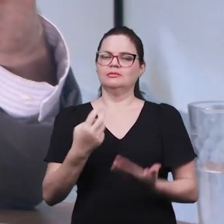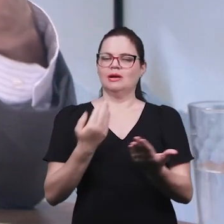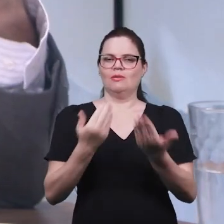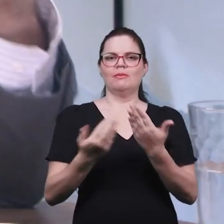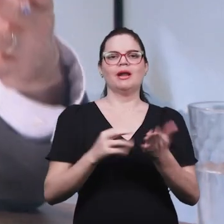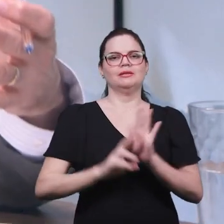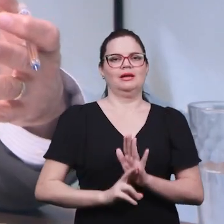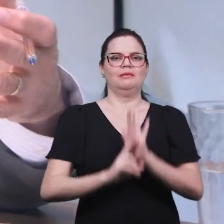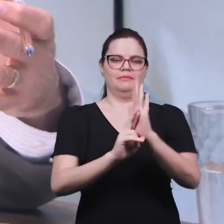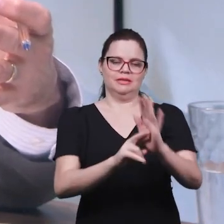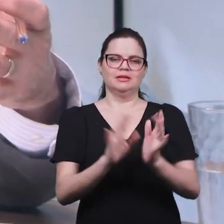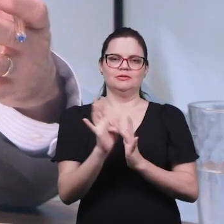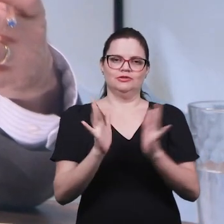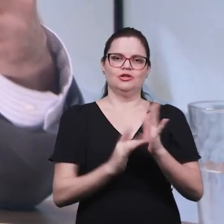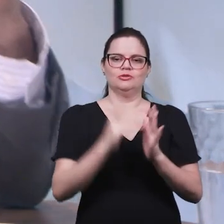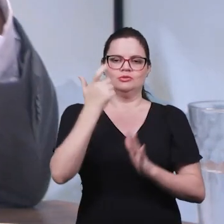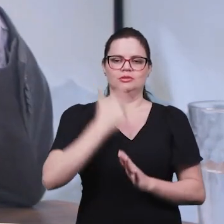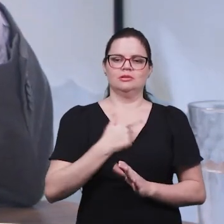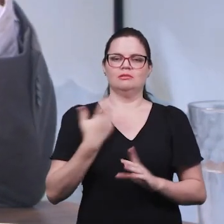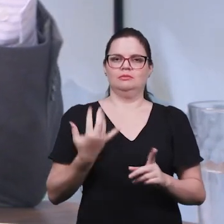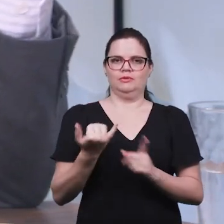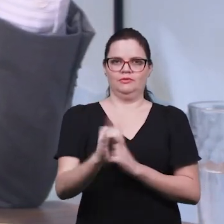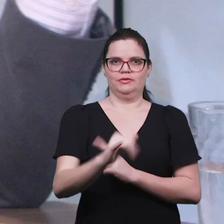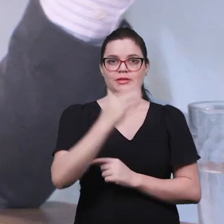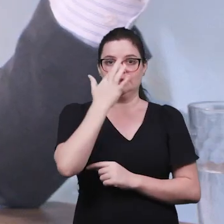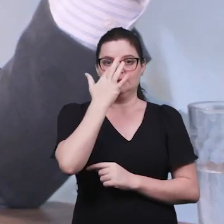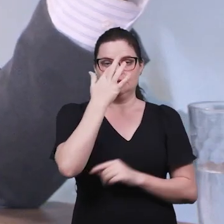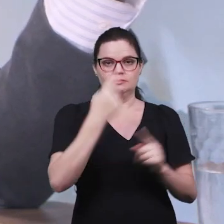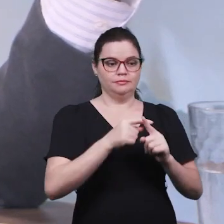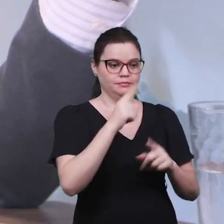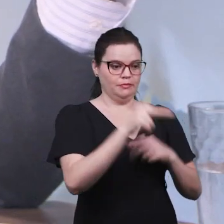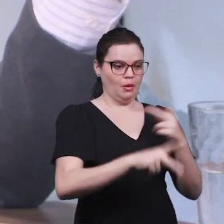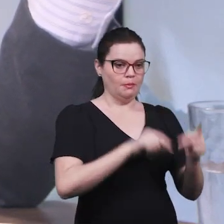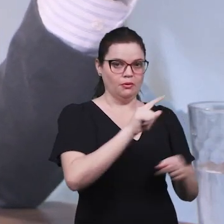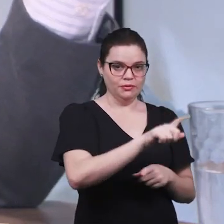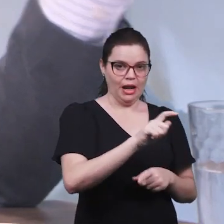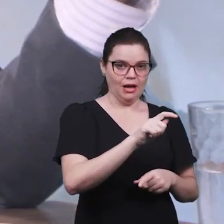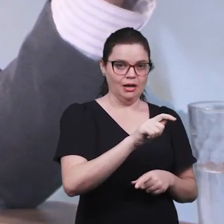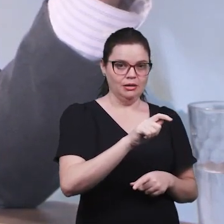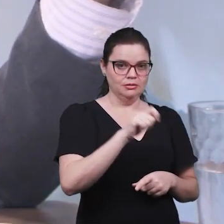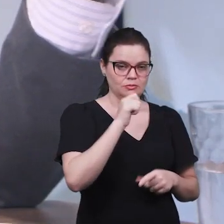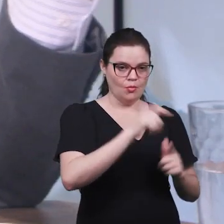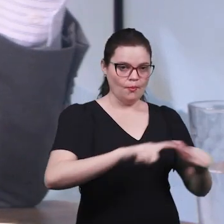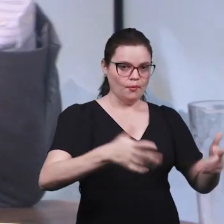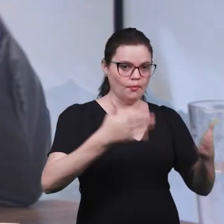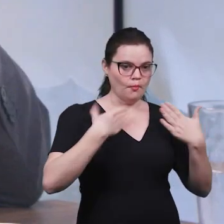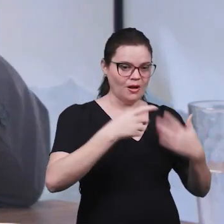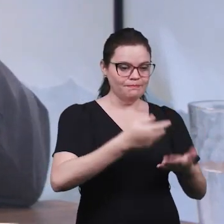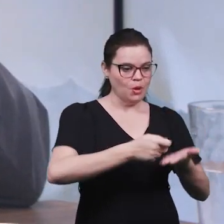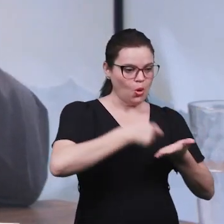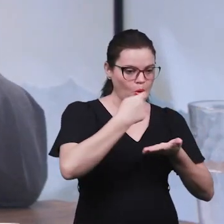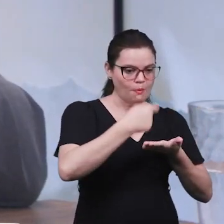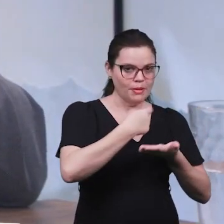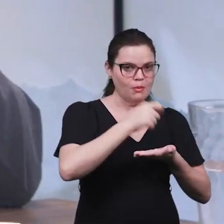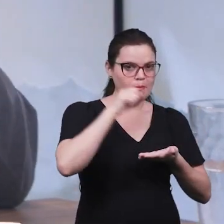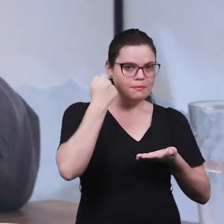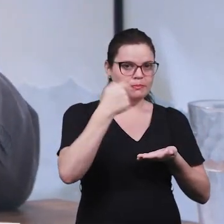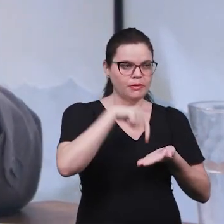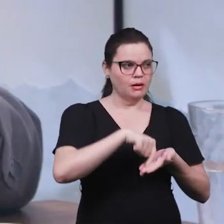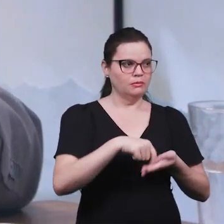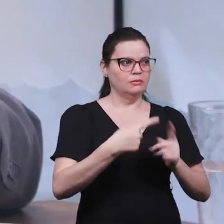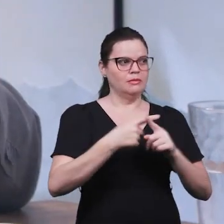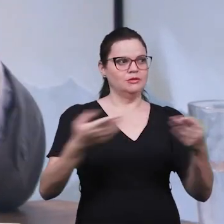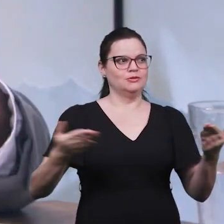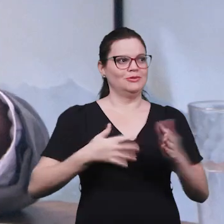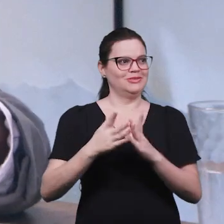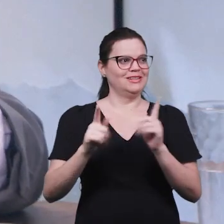Jesus, profeticamente falando. Assim como o povo de Israel comeu o pão no deserto, a igreja hoje se alimenta do pão